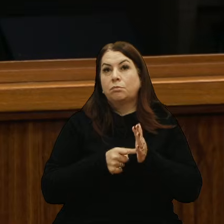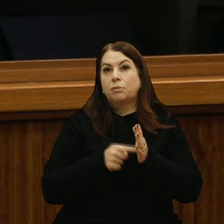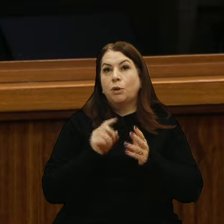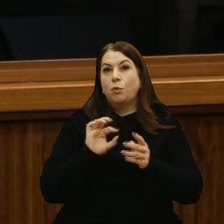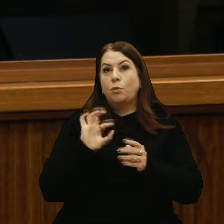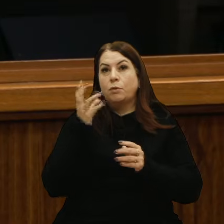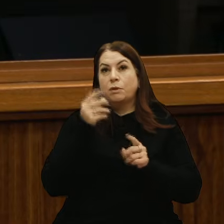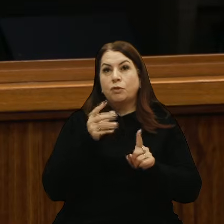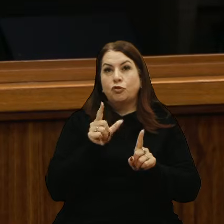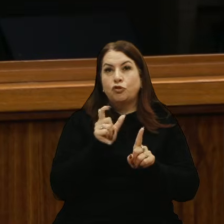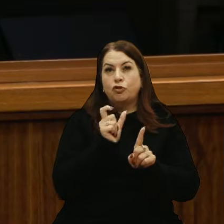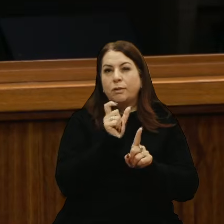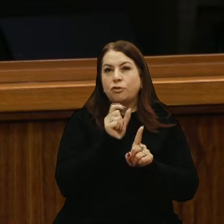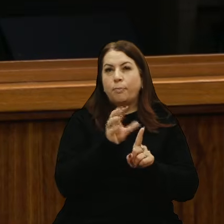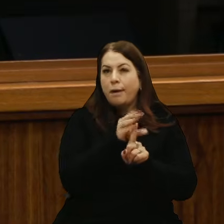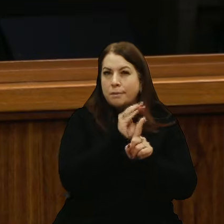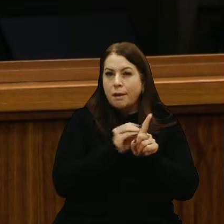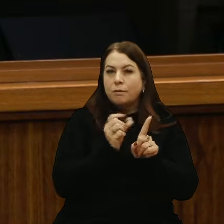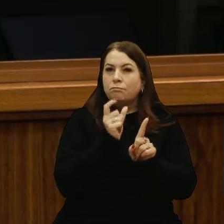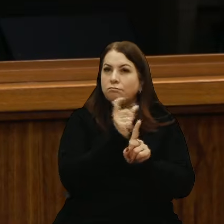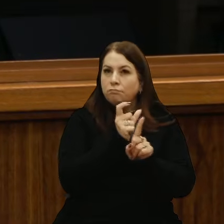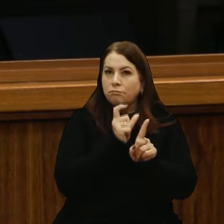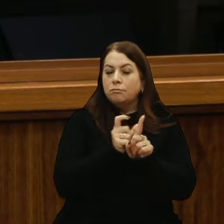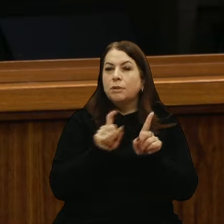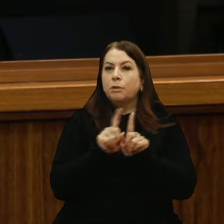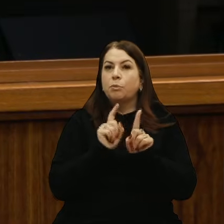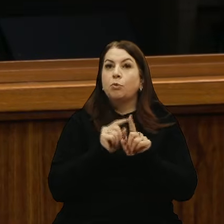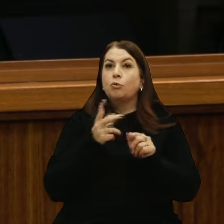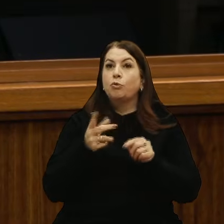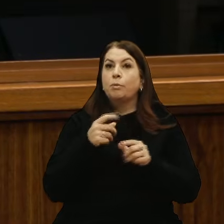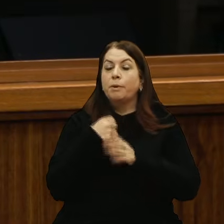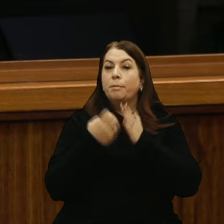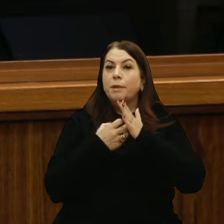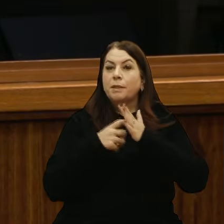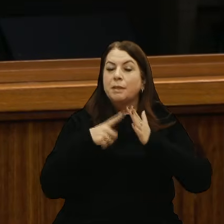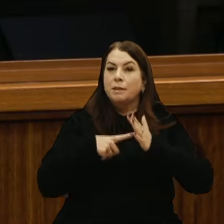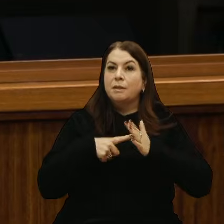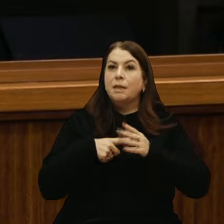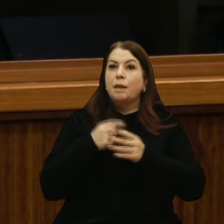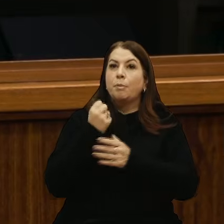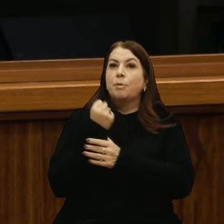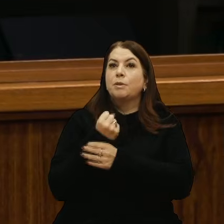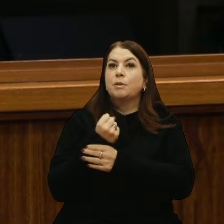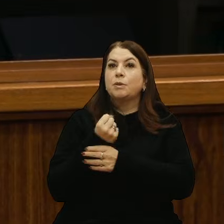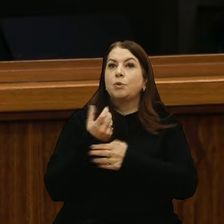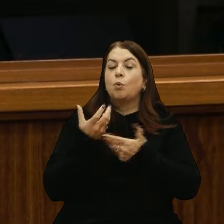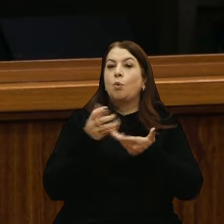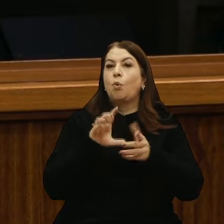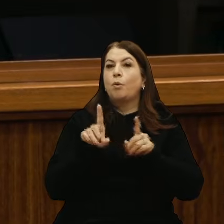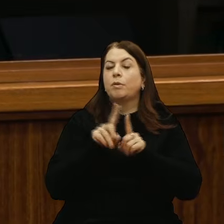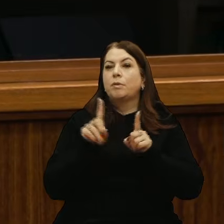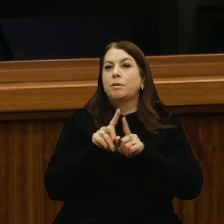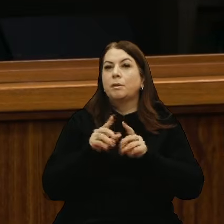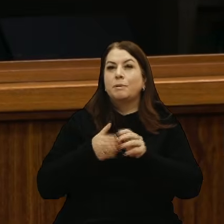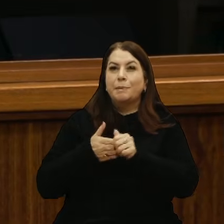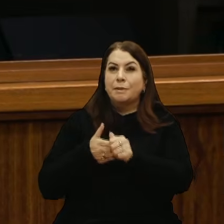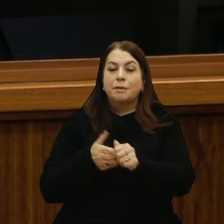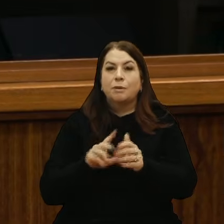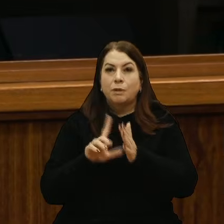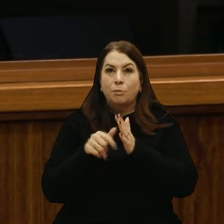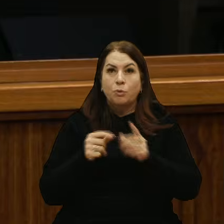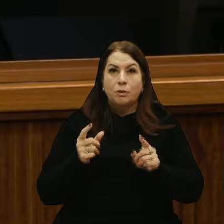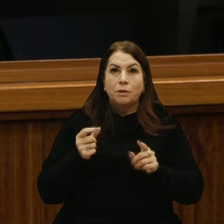de assédio? Como a empresa garante a proteção da vítima contra retaliações após